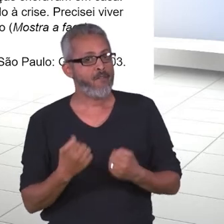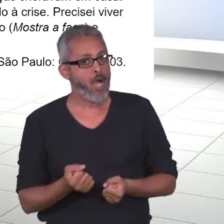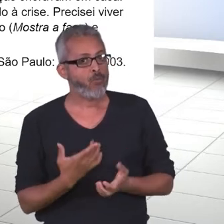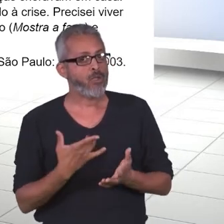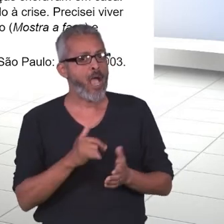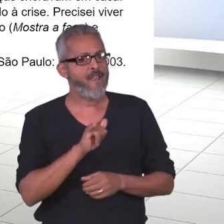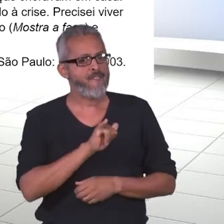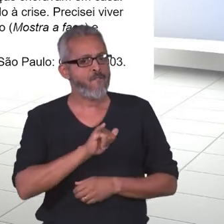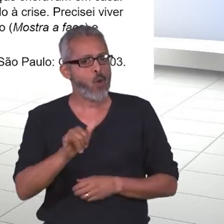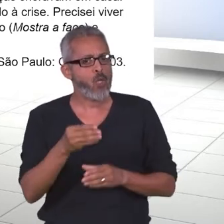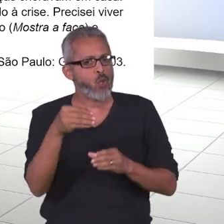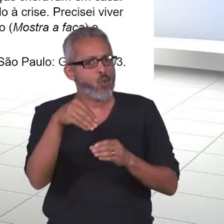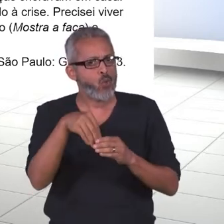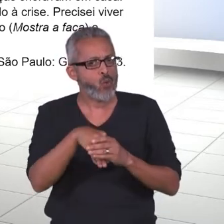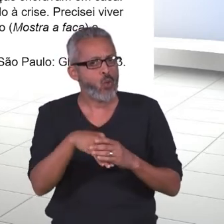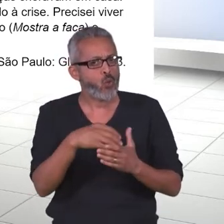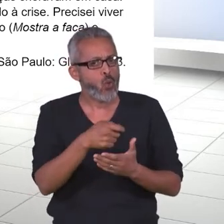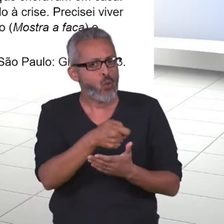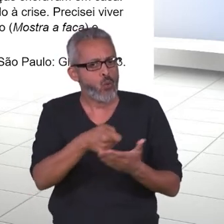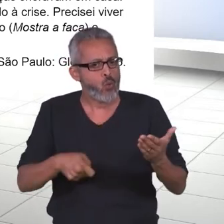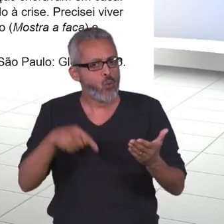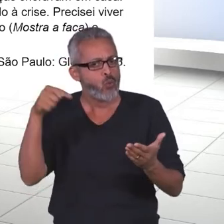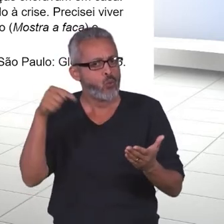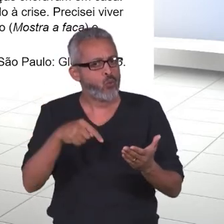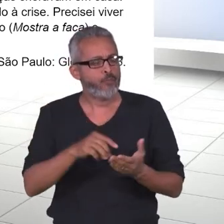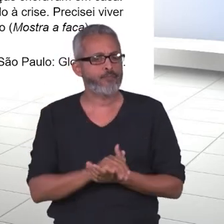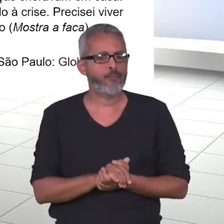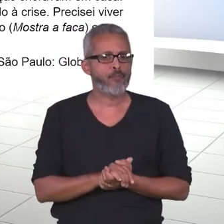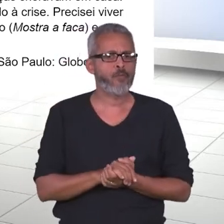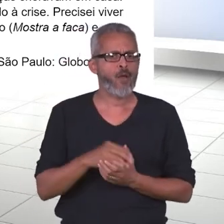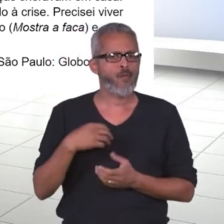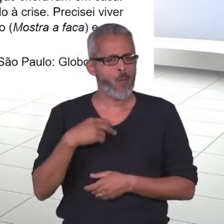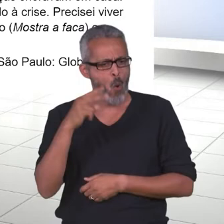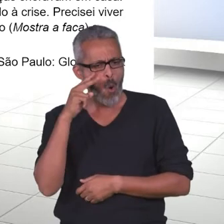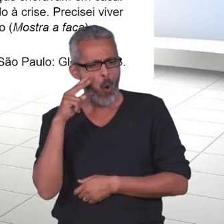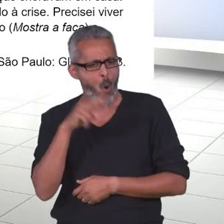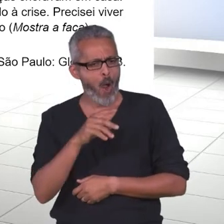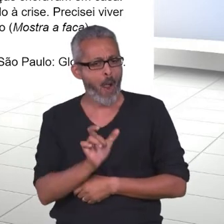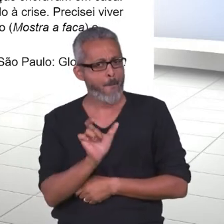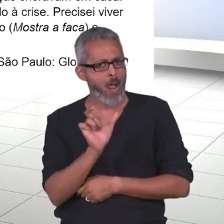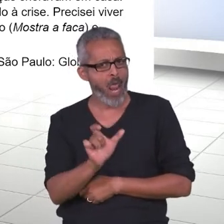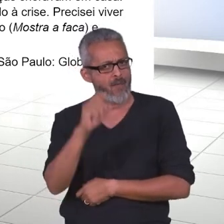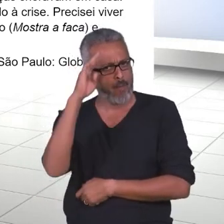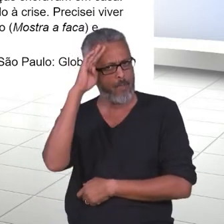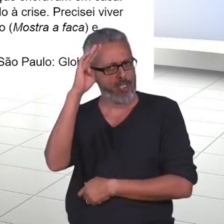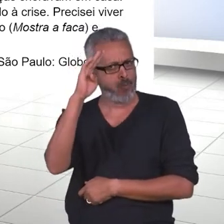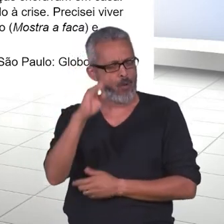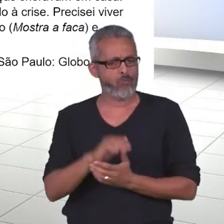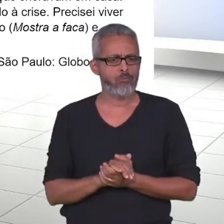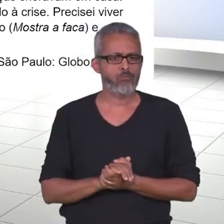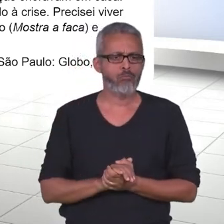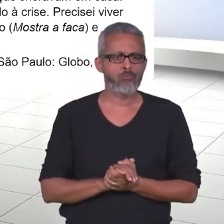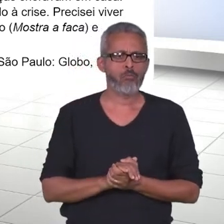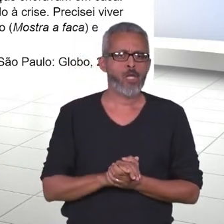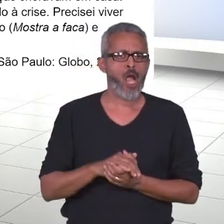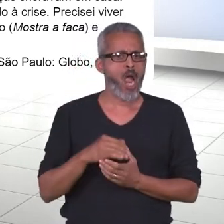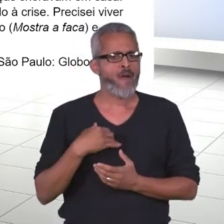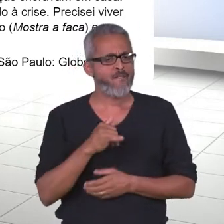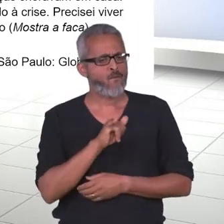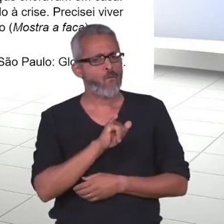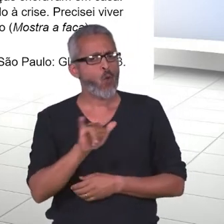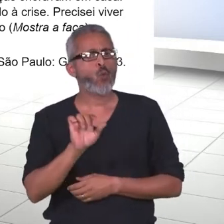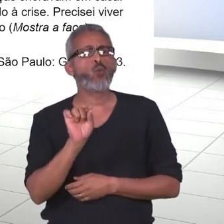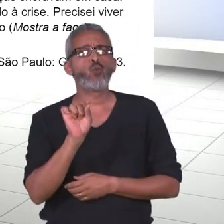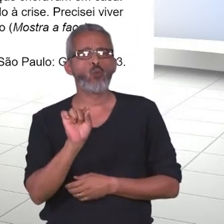Binote, não senhora. Eu já fui futurista. Cheguei a acreditar na independência, mas foi uma